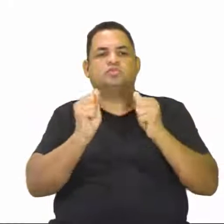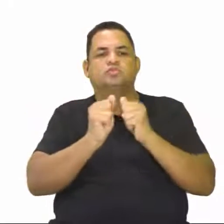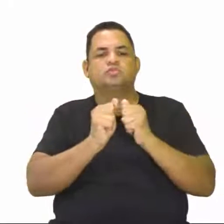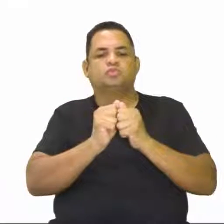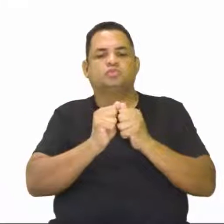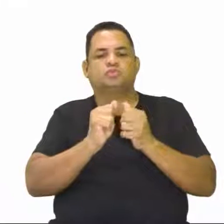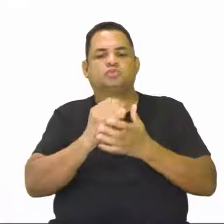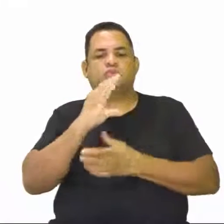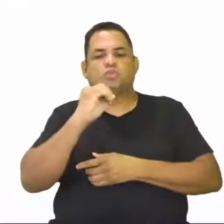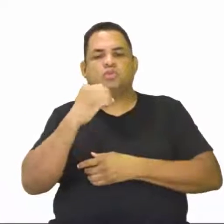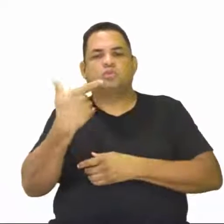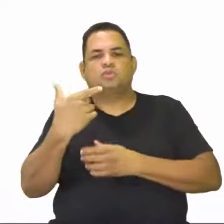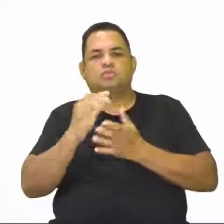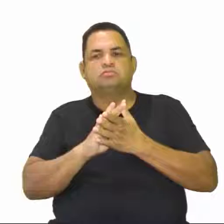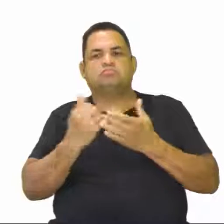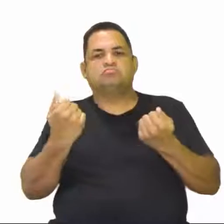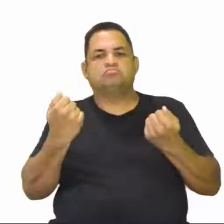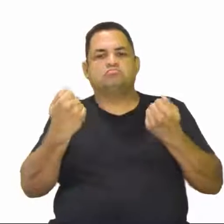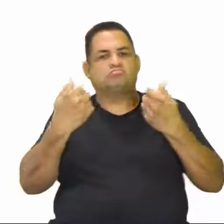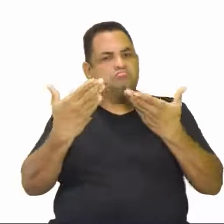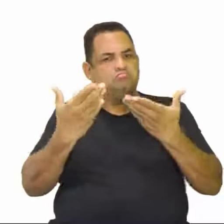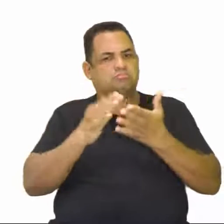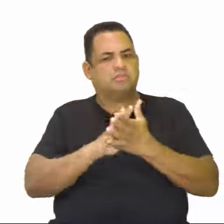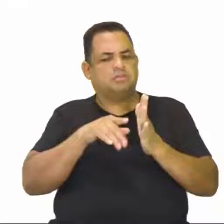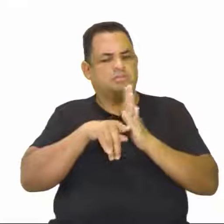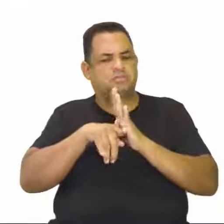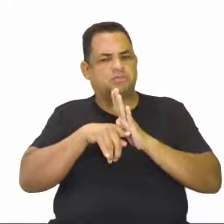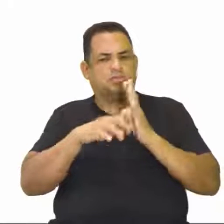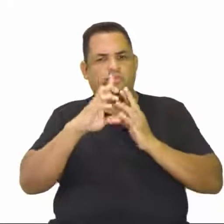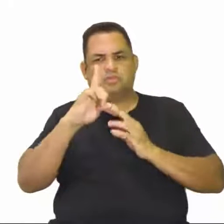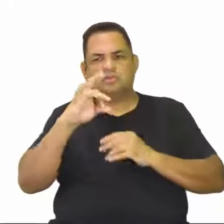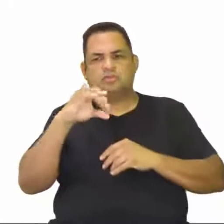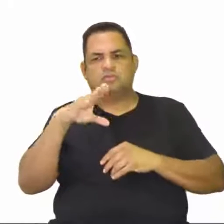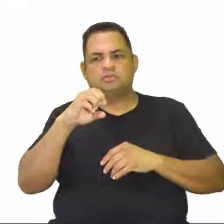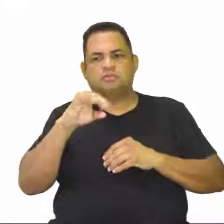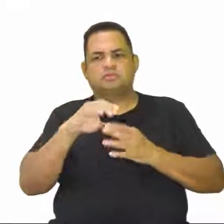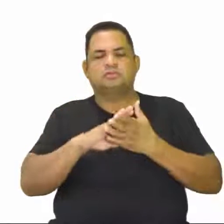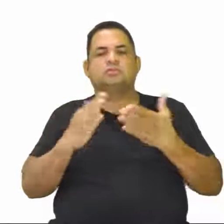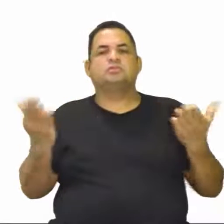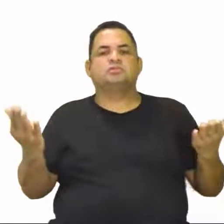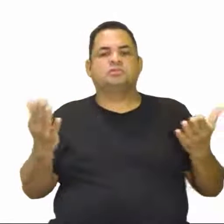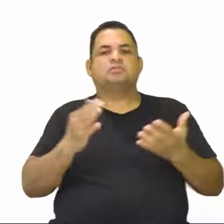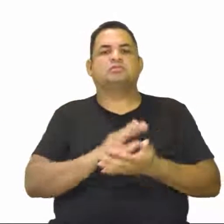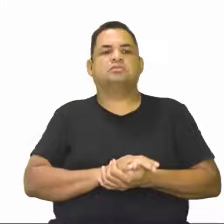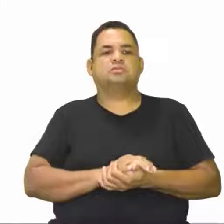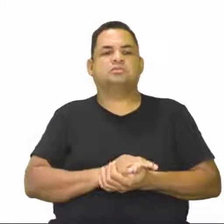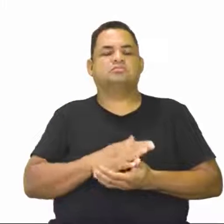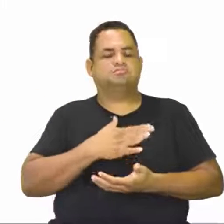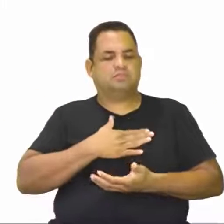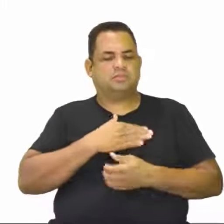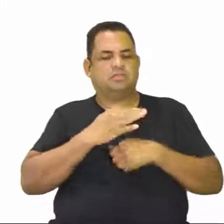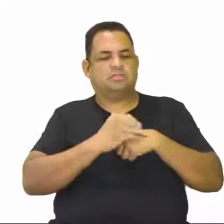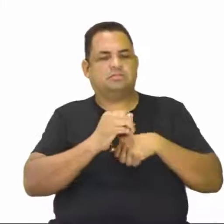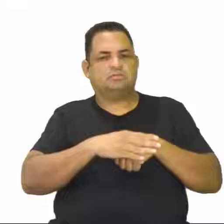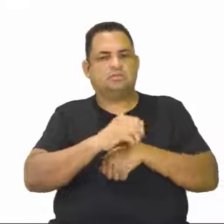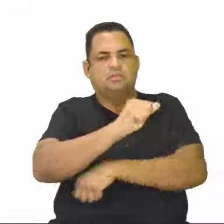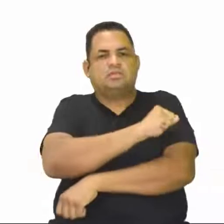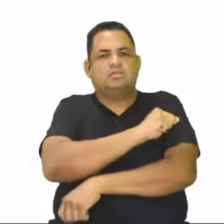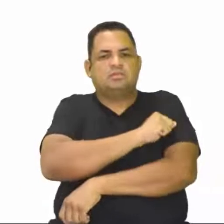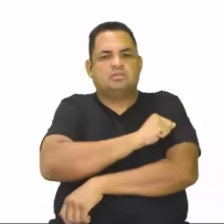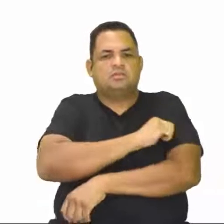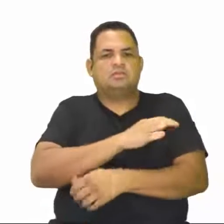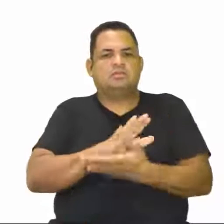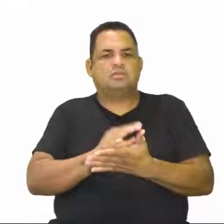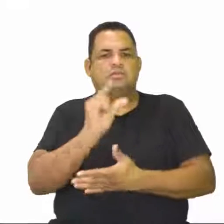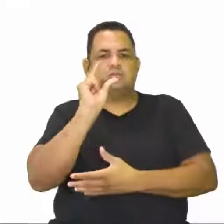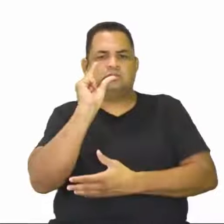cálcio, a gente pode considerar essa reação como análise ou decomposição? É isso aí, professora Sabrina, meu caro aluno, fico ligado porque olha